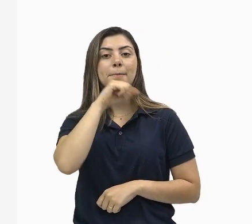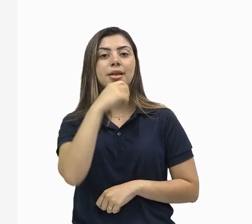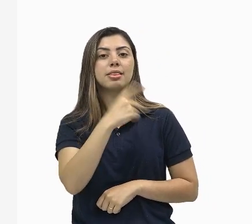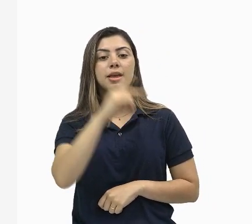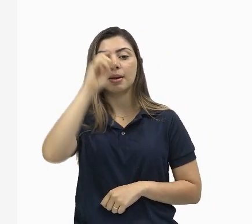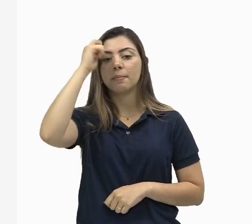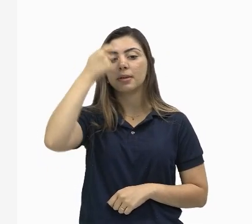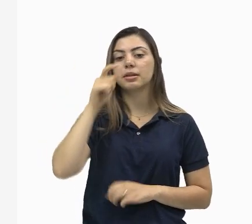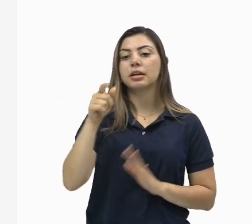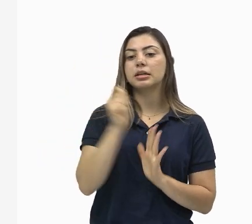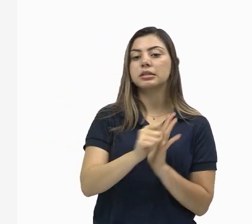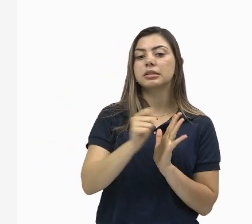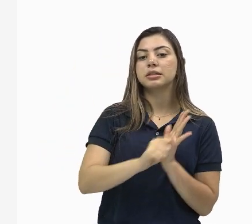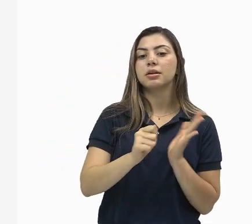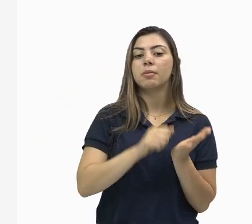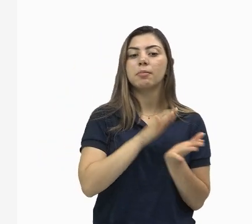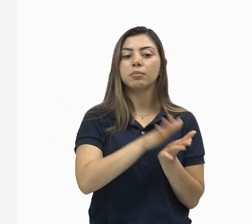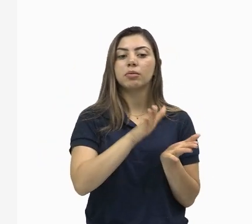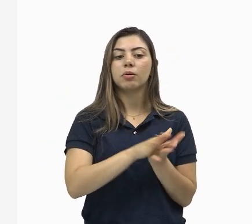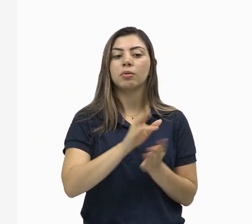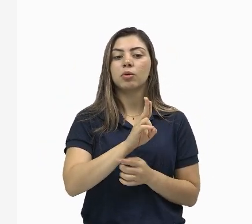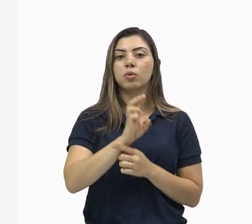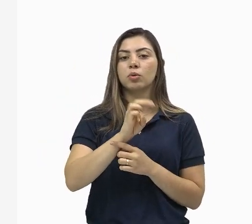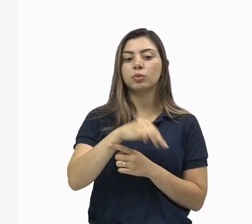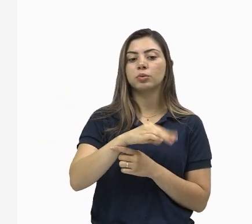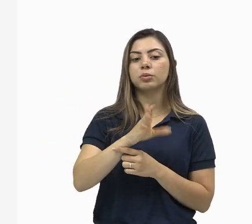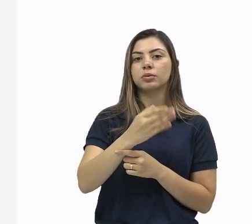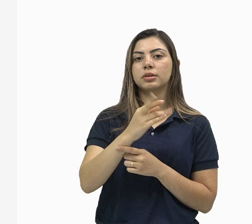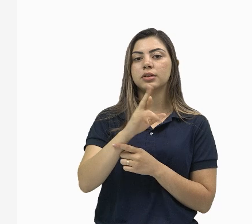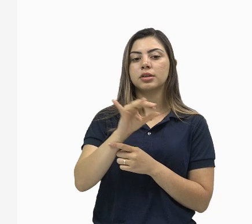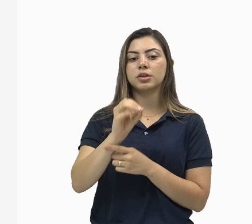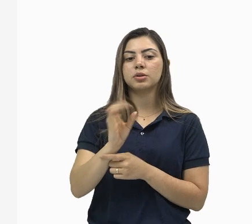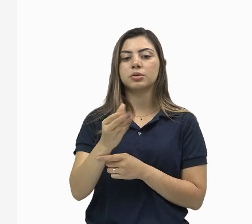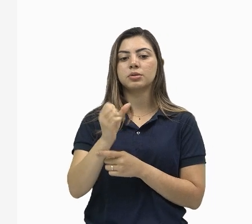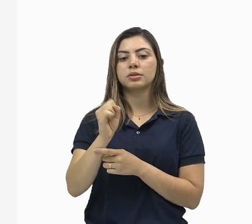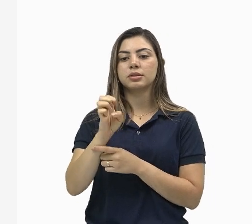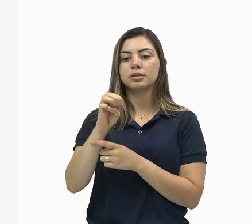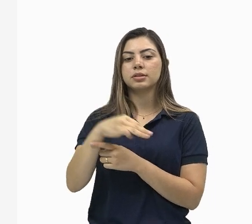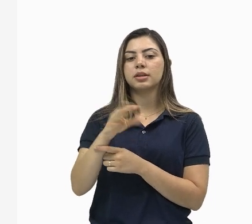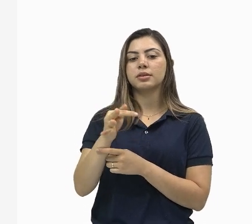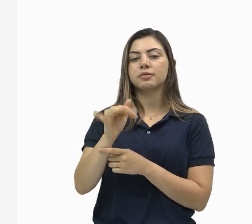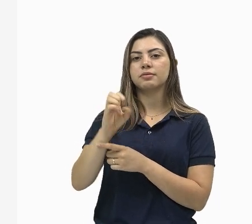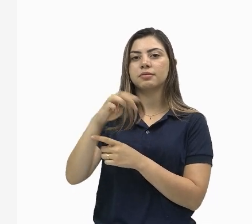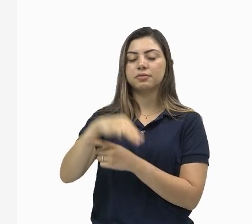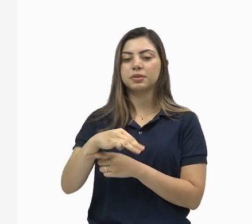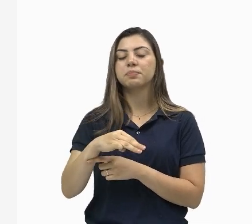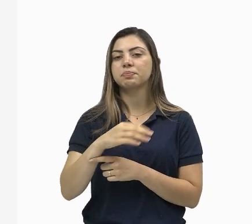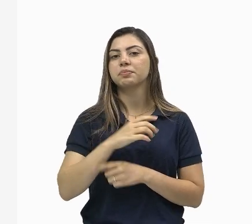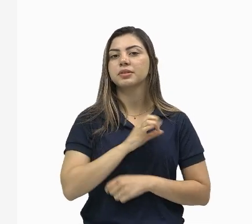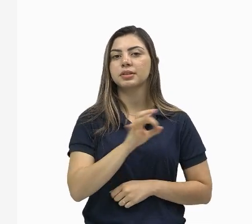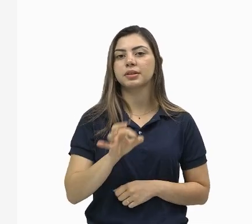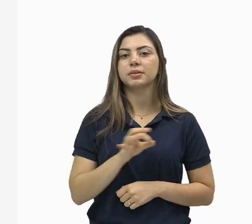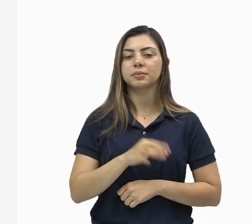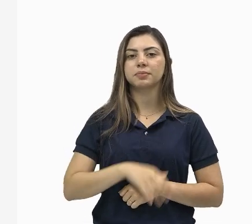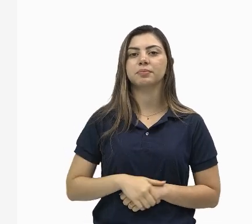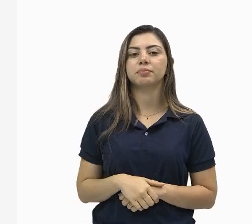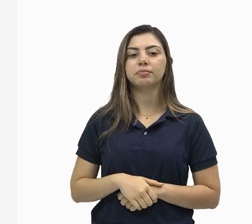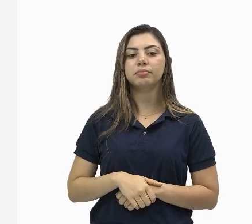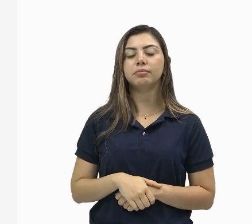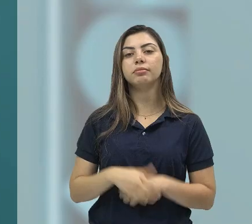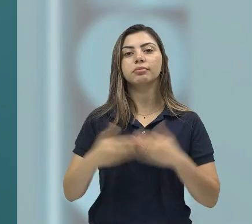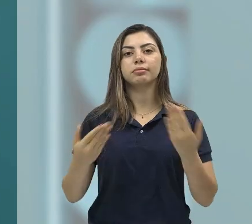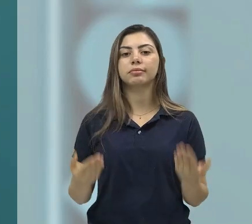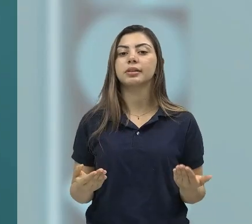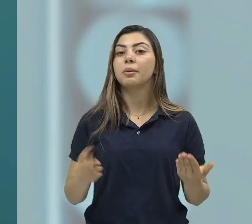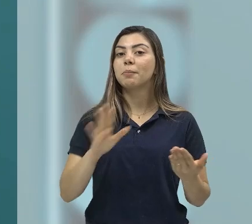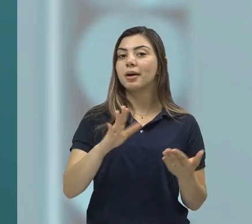o romance Um Rio Sem Fim e o livro de contos Não da Maneira Como Aconteceu. E a gente vai ver